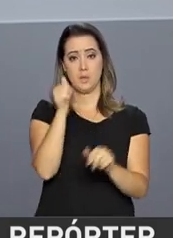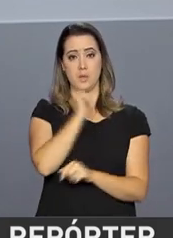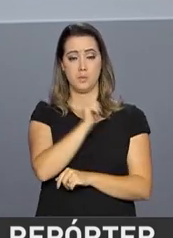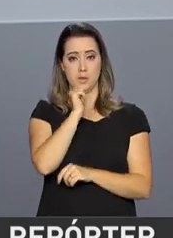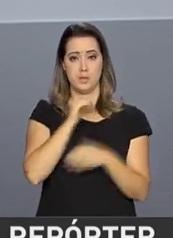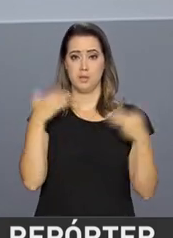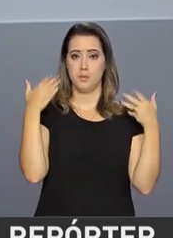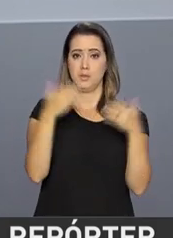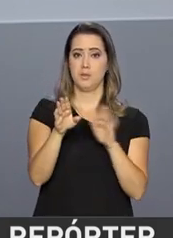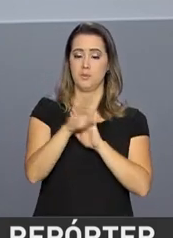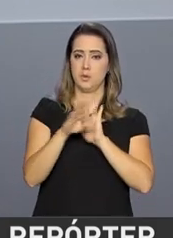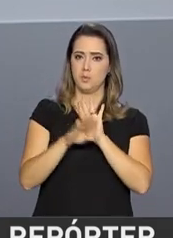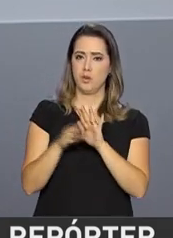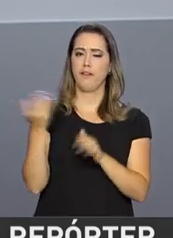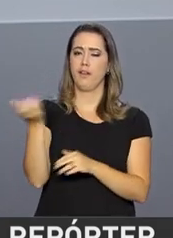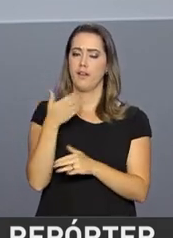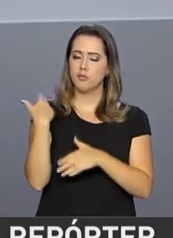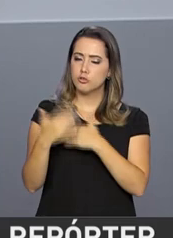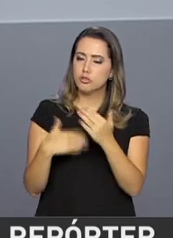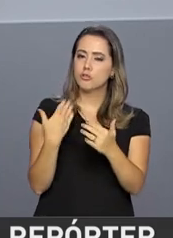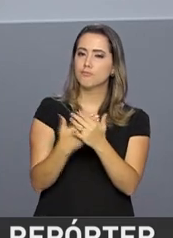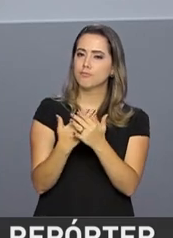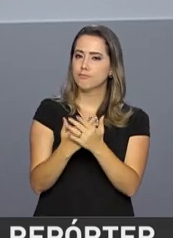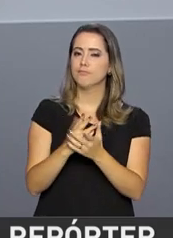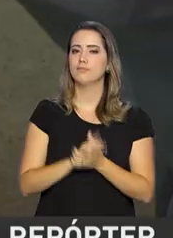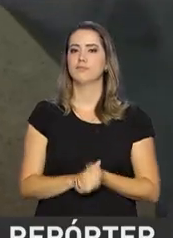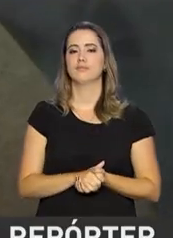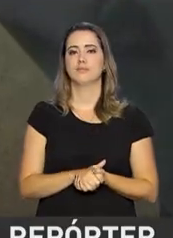participam do programa querem continuar estudando.